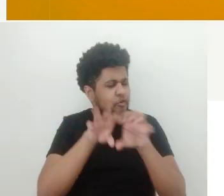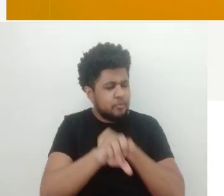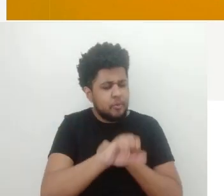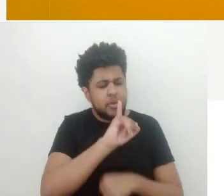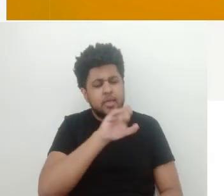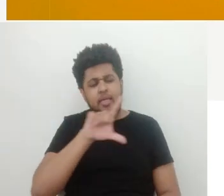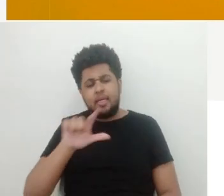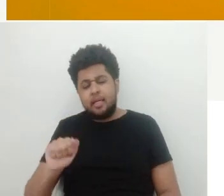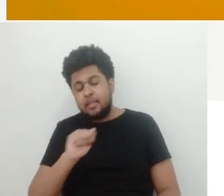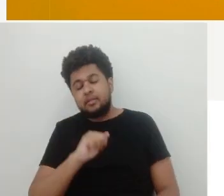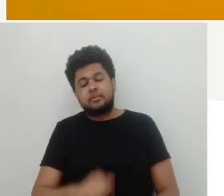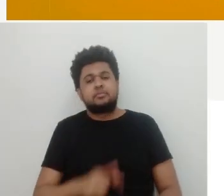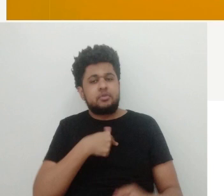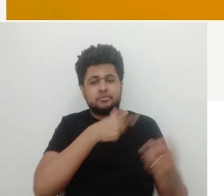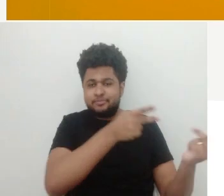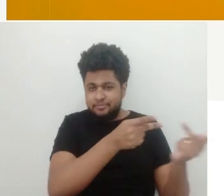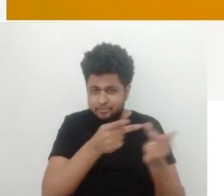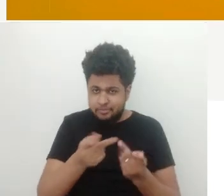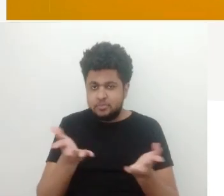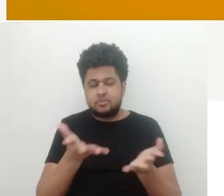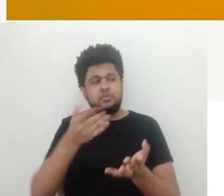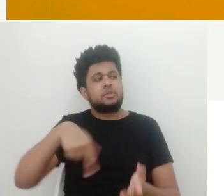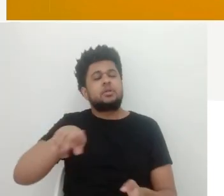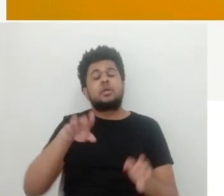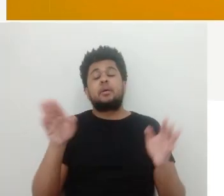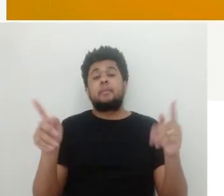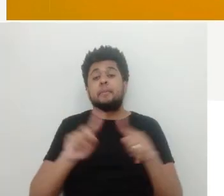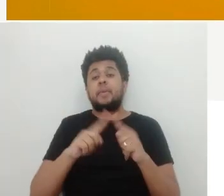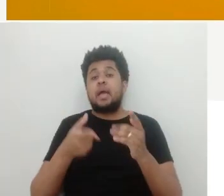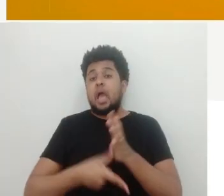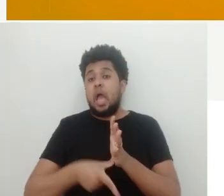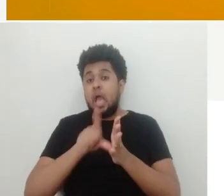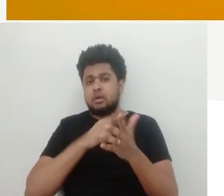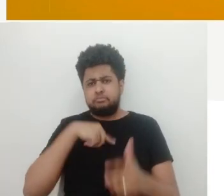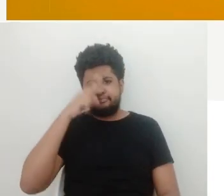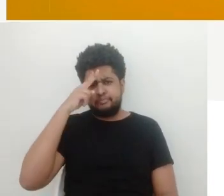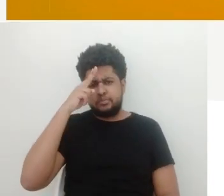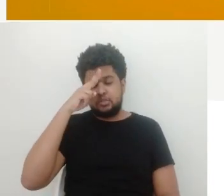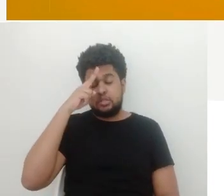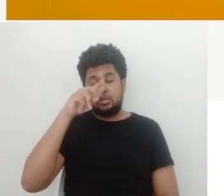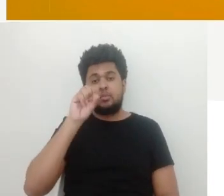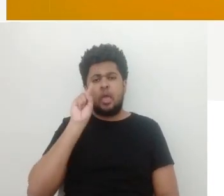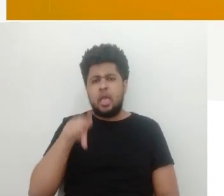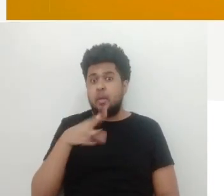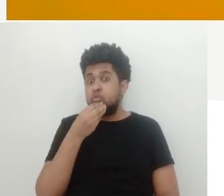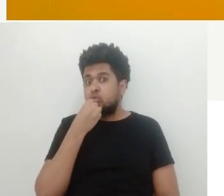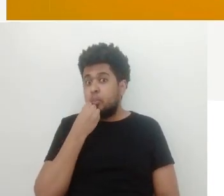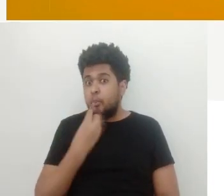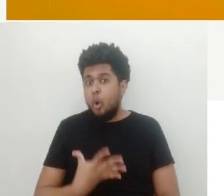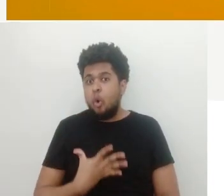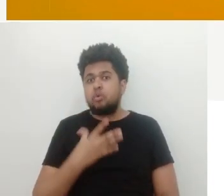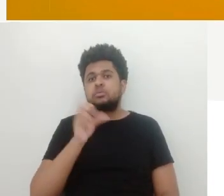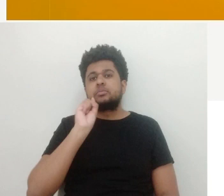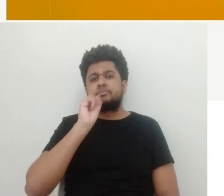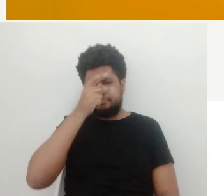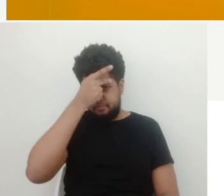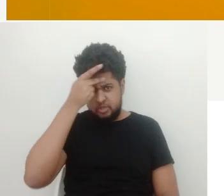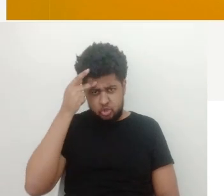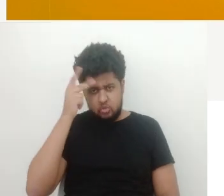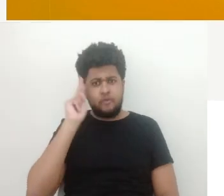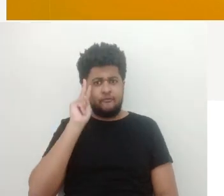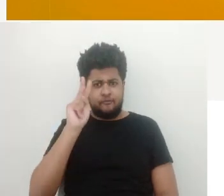docentes, que colocassem comentários, que fizessem aqui também alguma questão, alguma pergunta para os